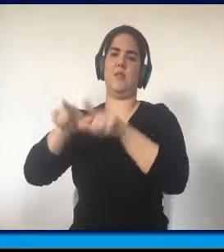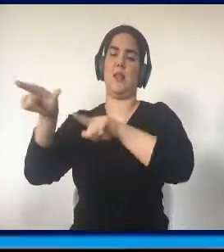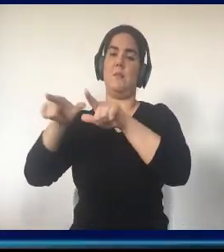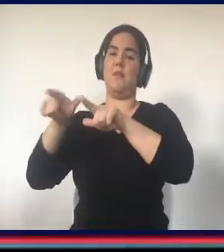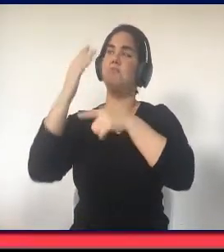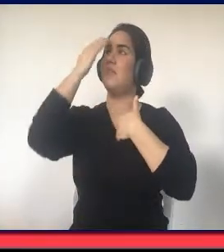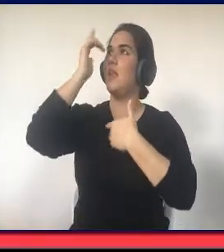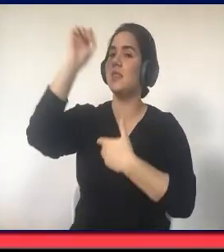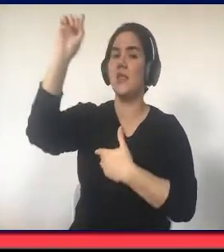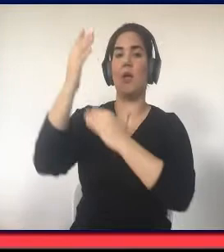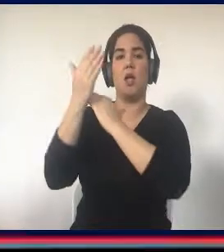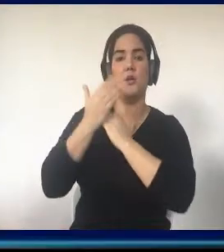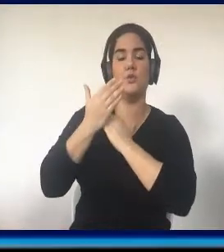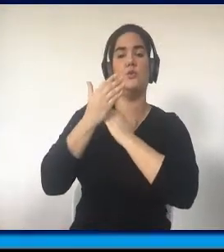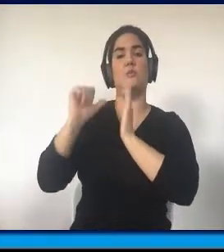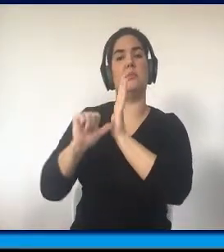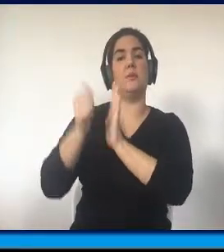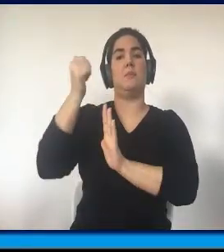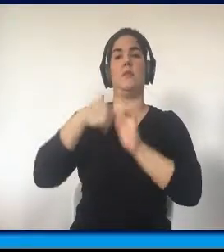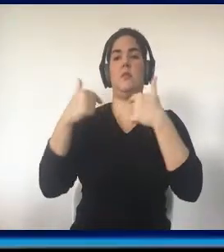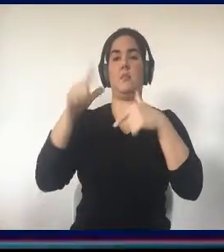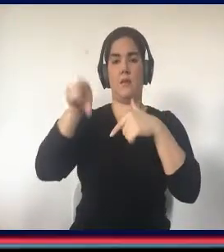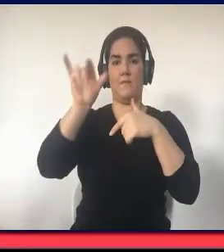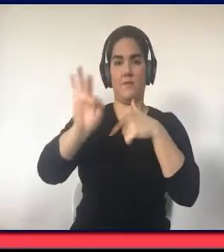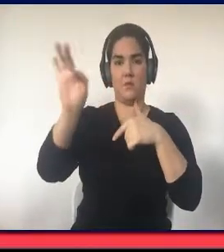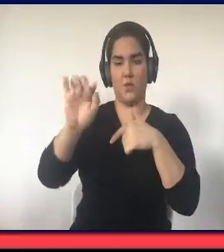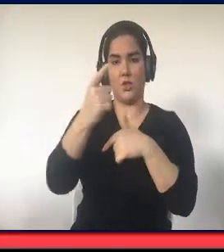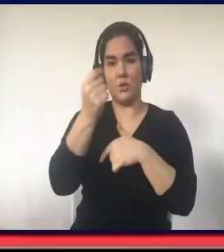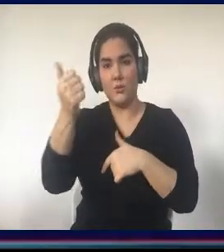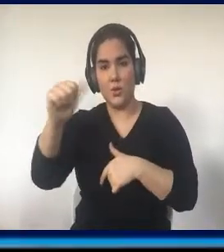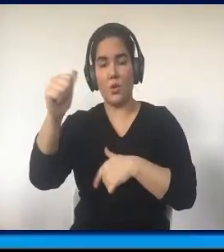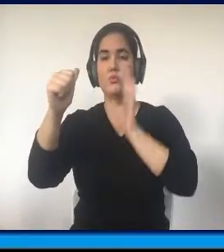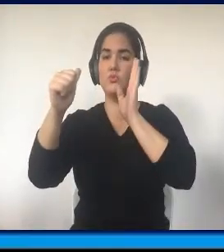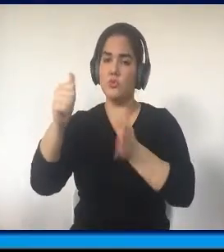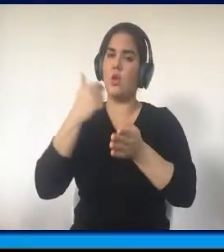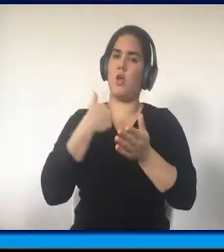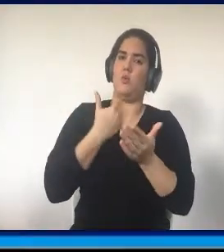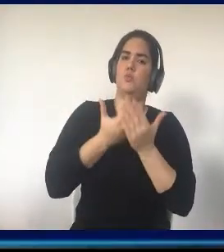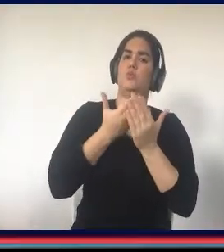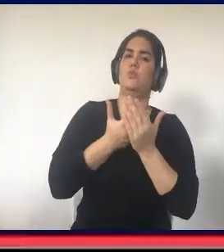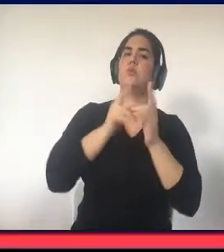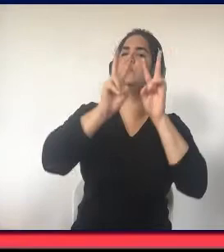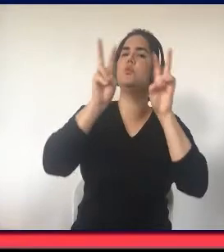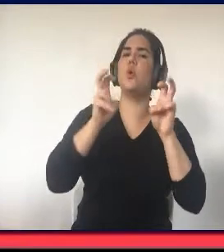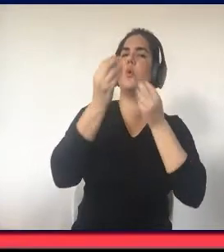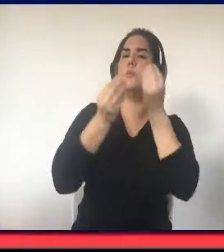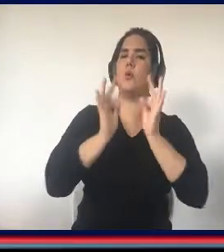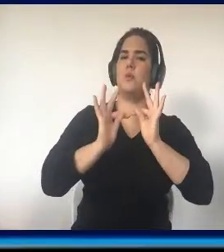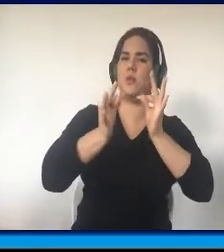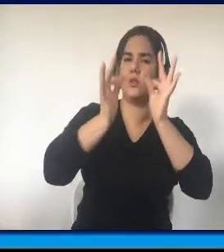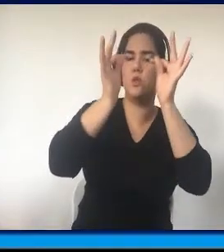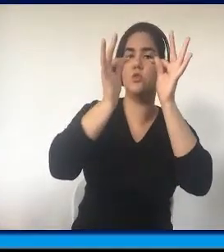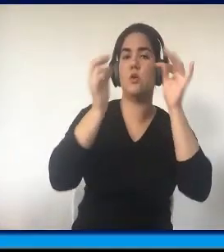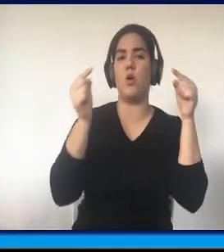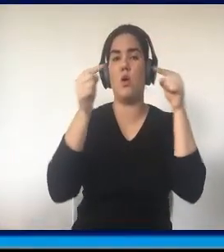foi na faculdade. E em 2011, eu já estudava o que diz respeito às tecnologias relacionadas à educação física,